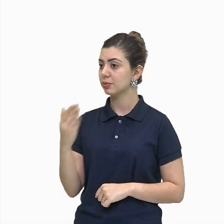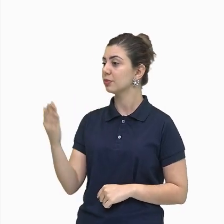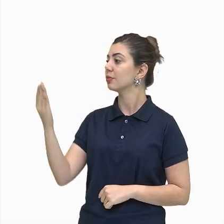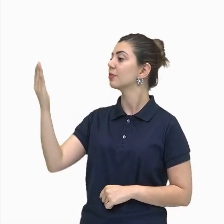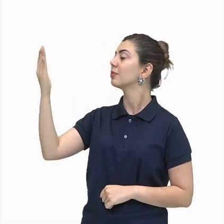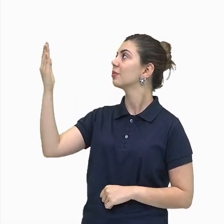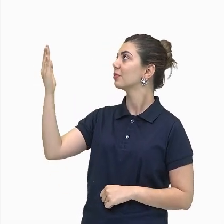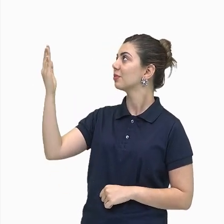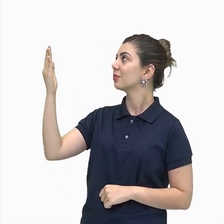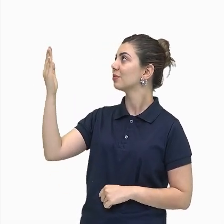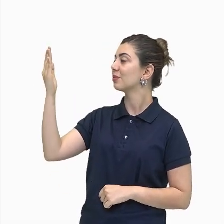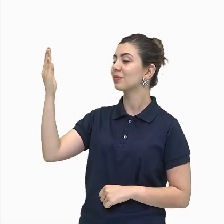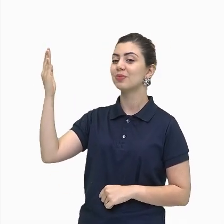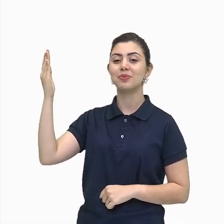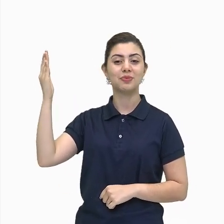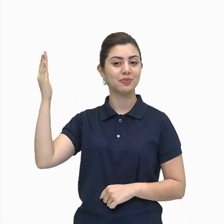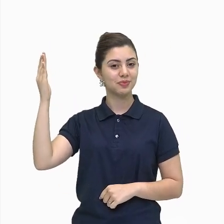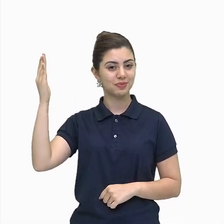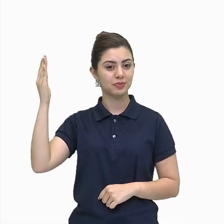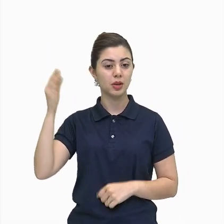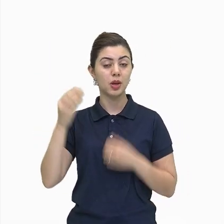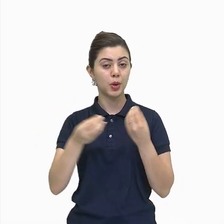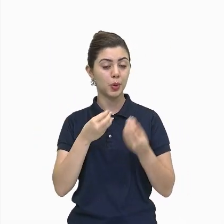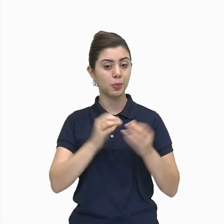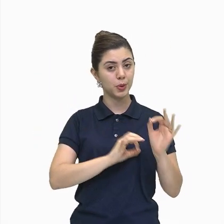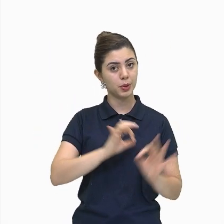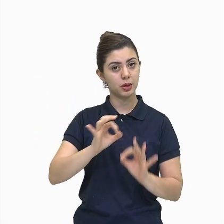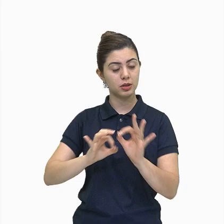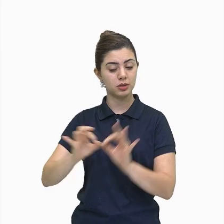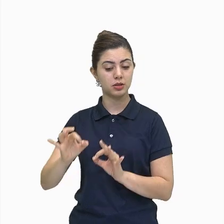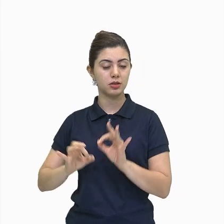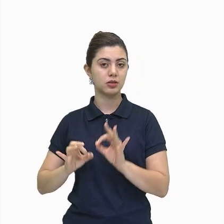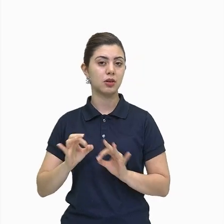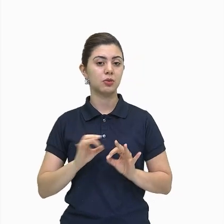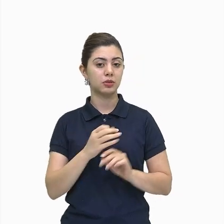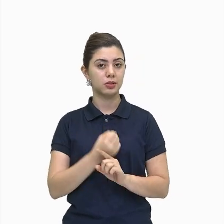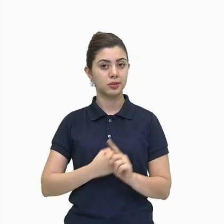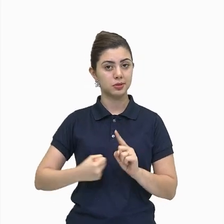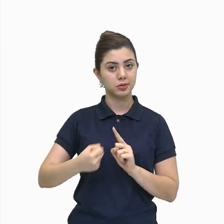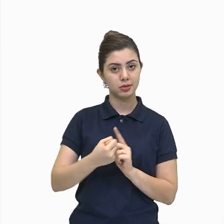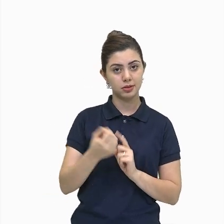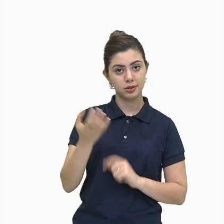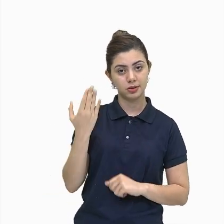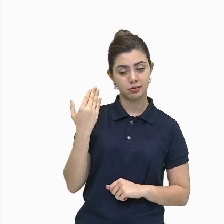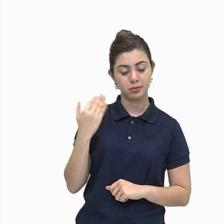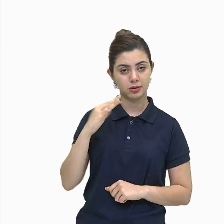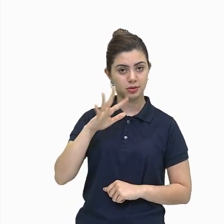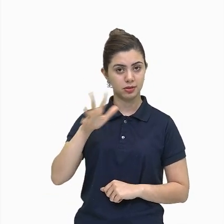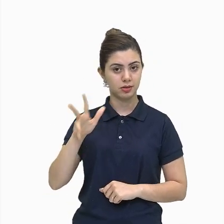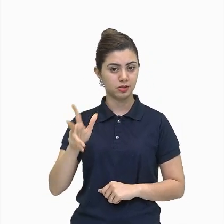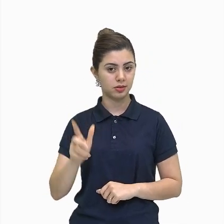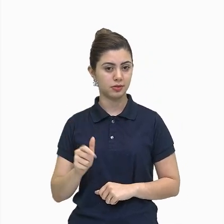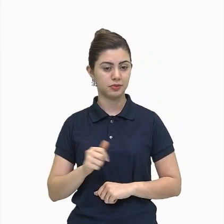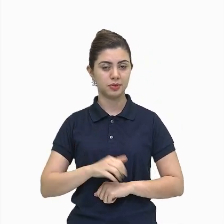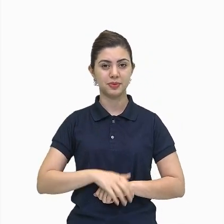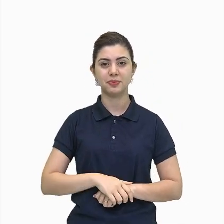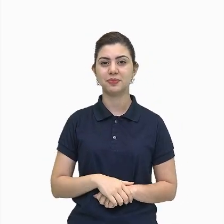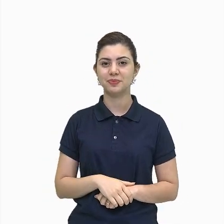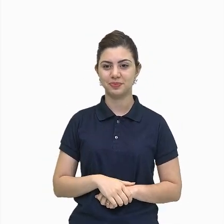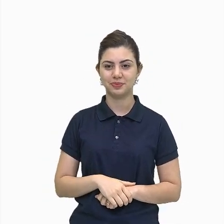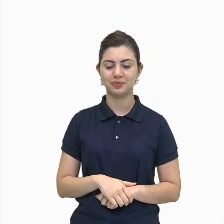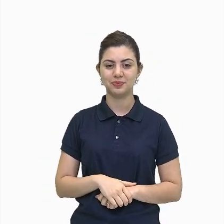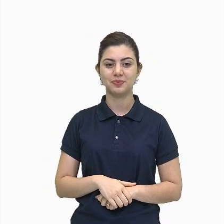então, aí, ou melhor, como estavam organizadas essas civilizações do passado dentro da África Antiga.